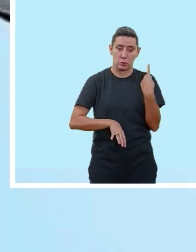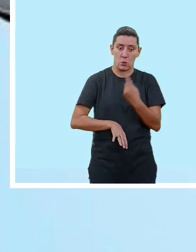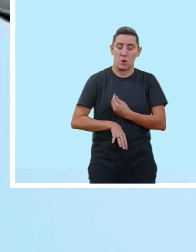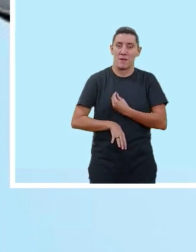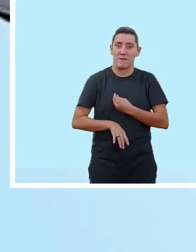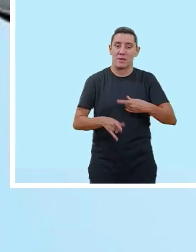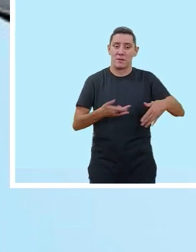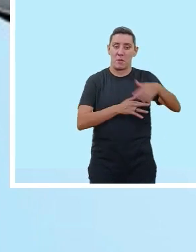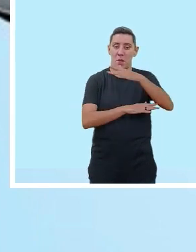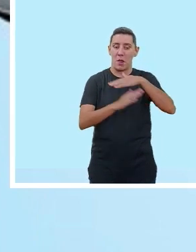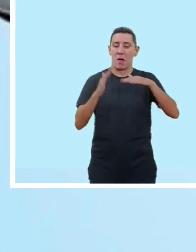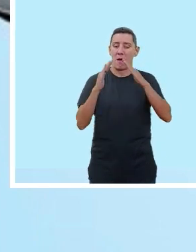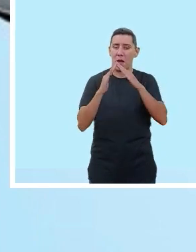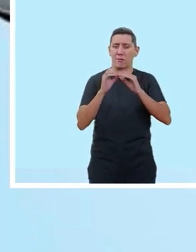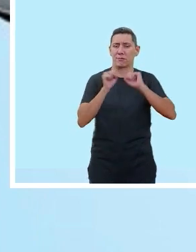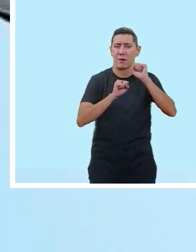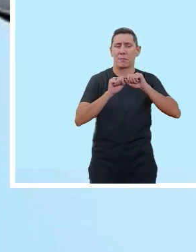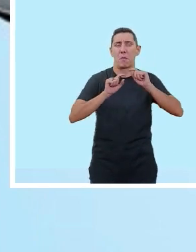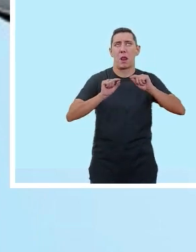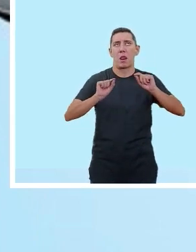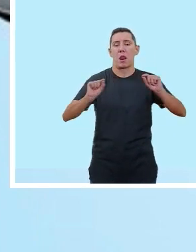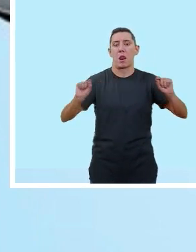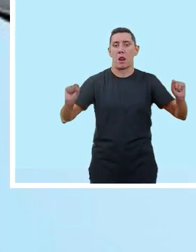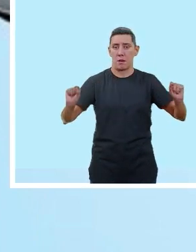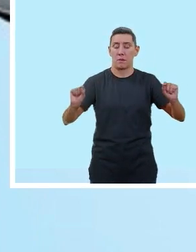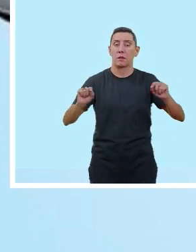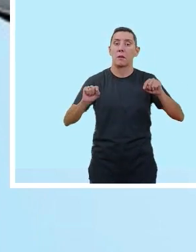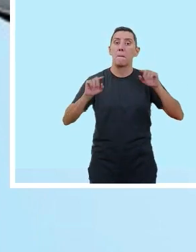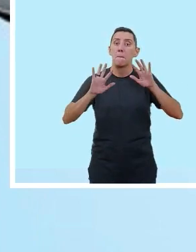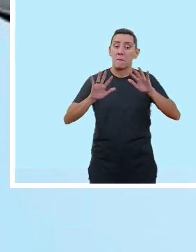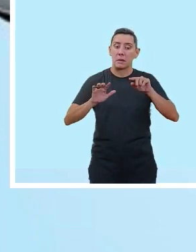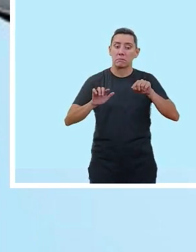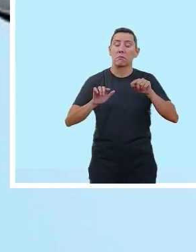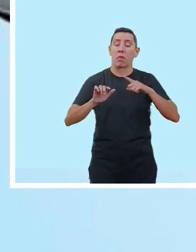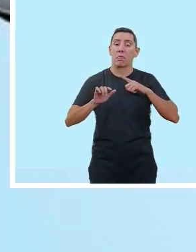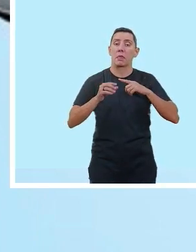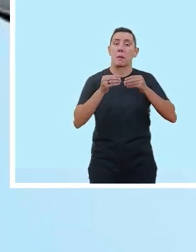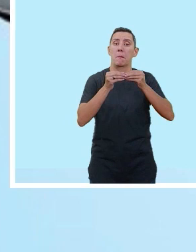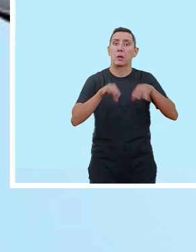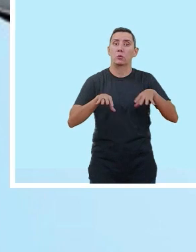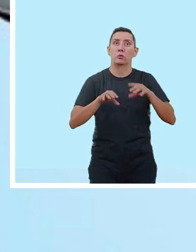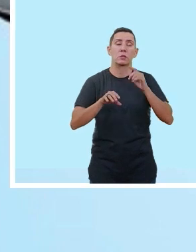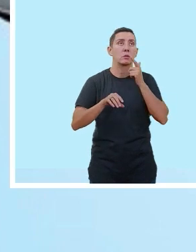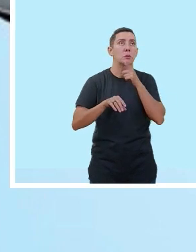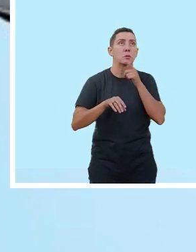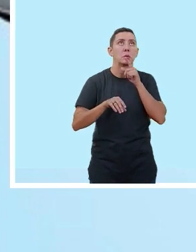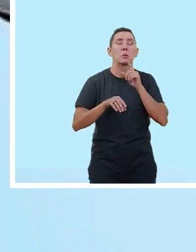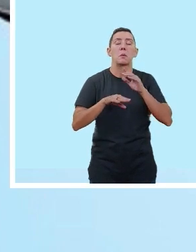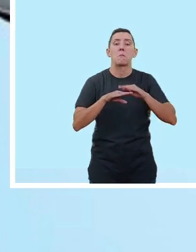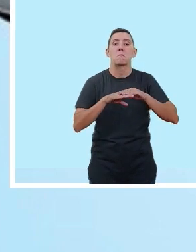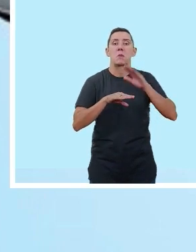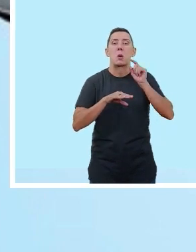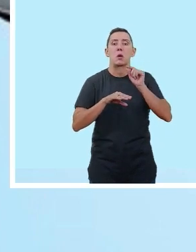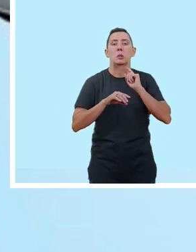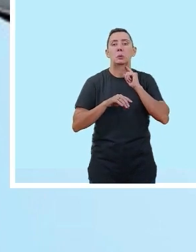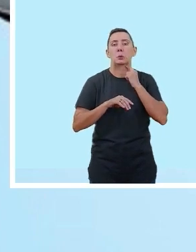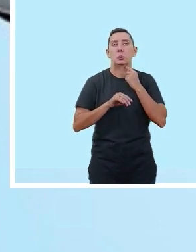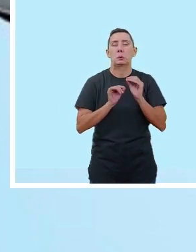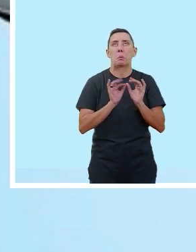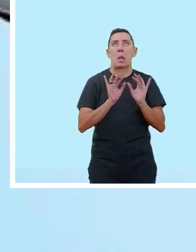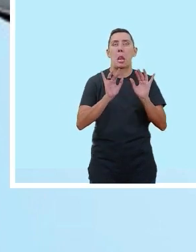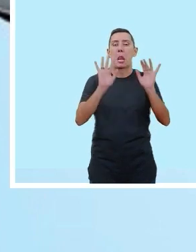a questão do efeito estufa. Um segundo ponto muito importante, a gente está na vertente da